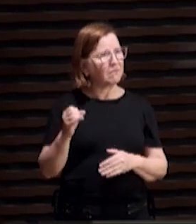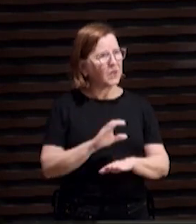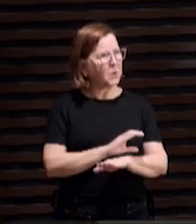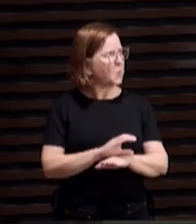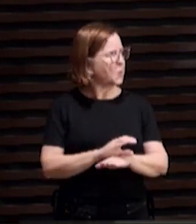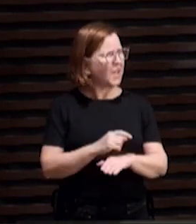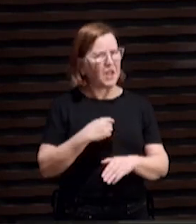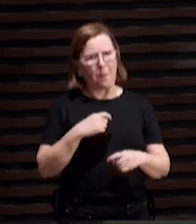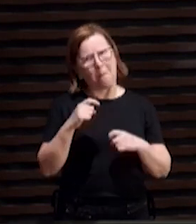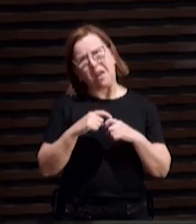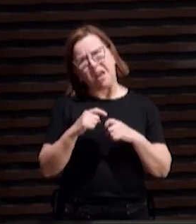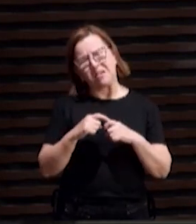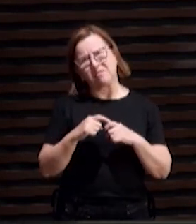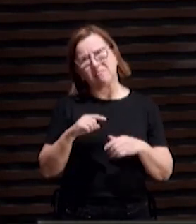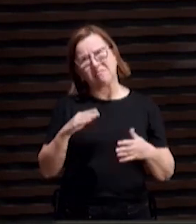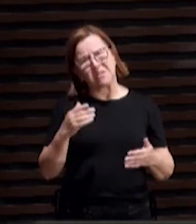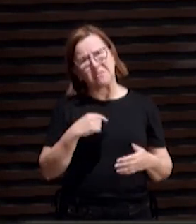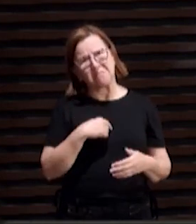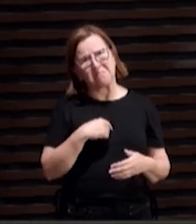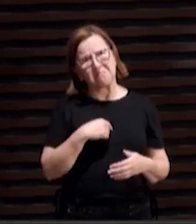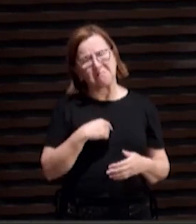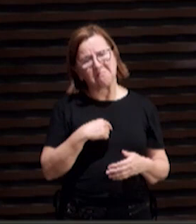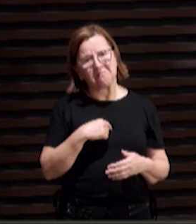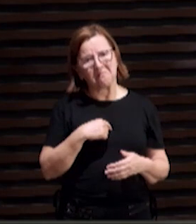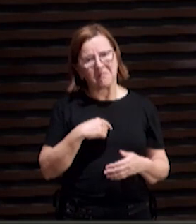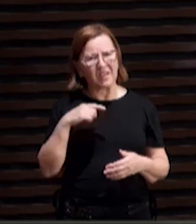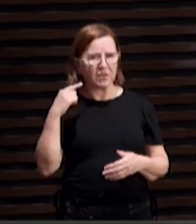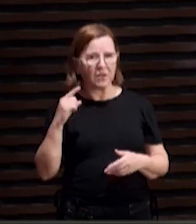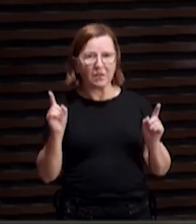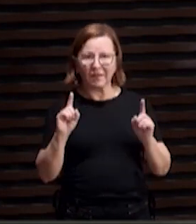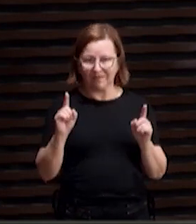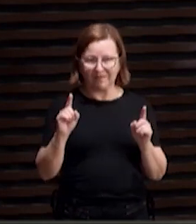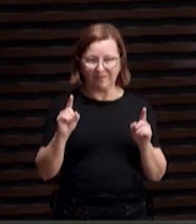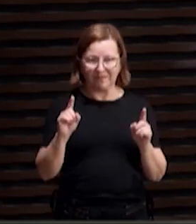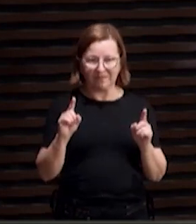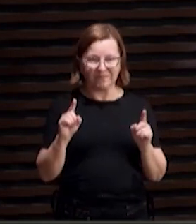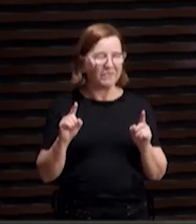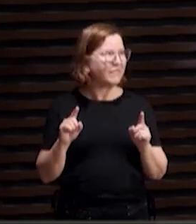Eu sou médico, eu sou advogado, eu sou... Não, isso você está.